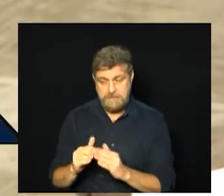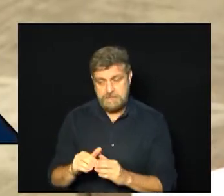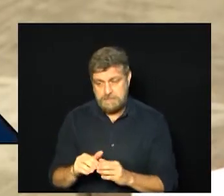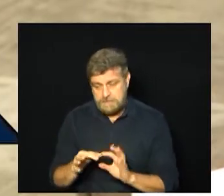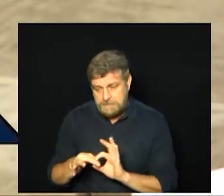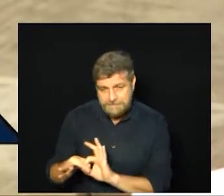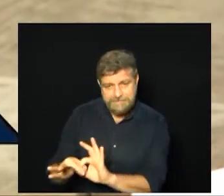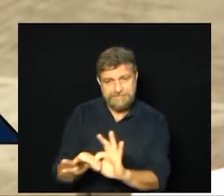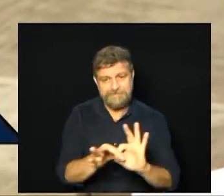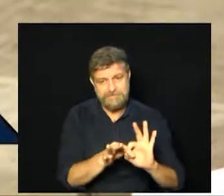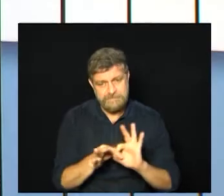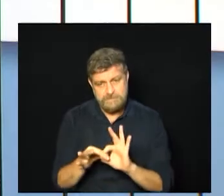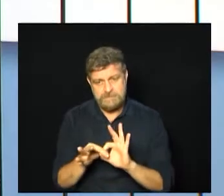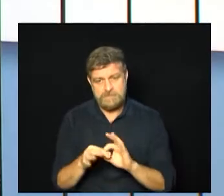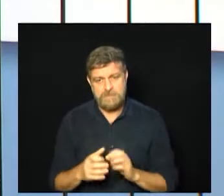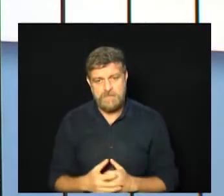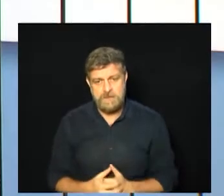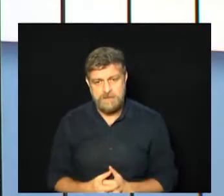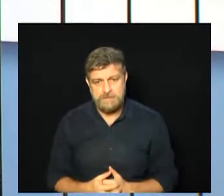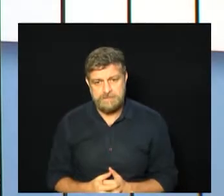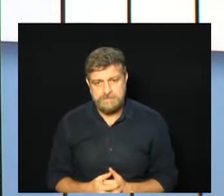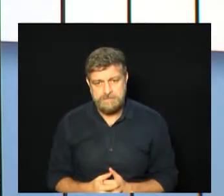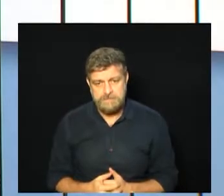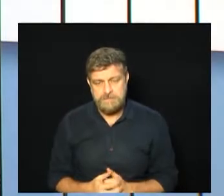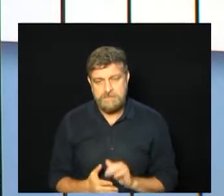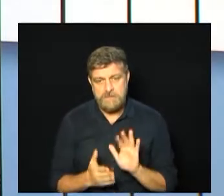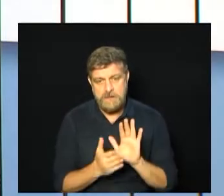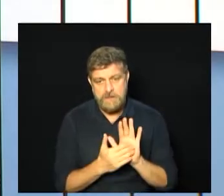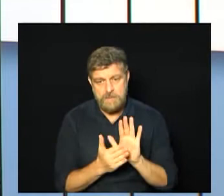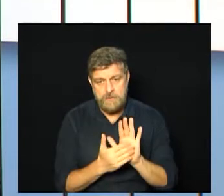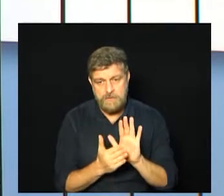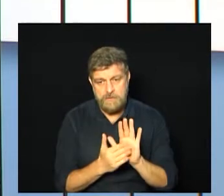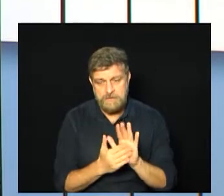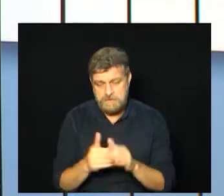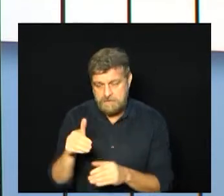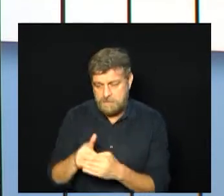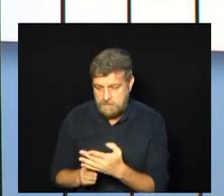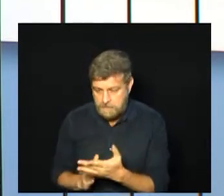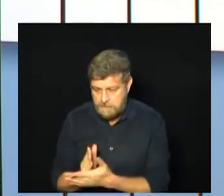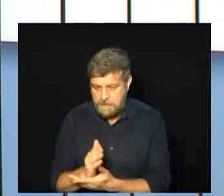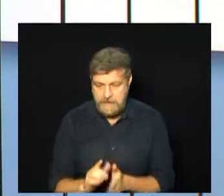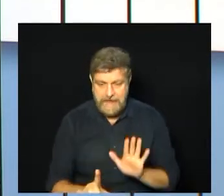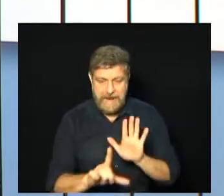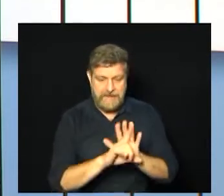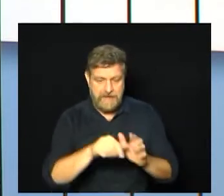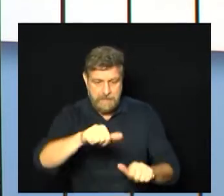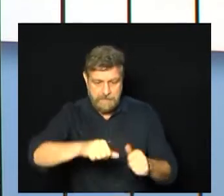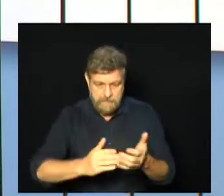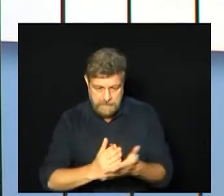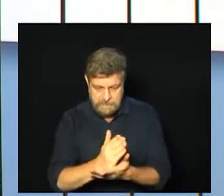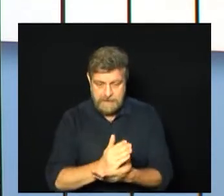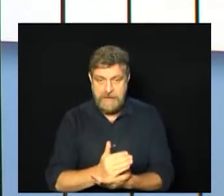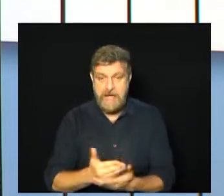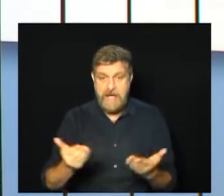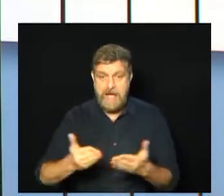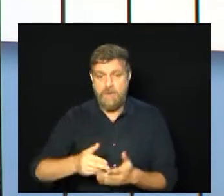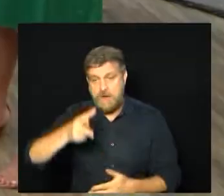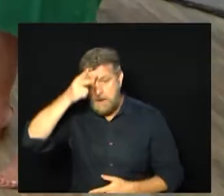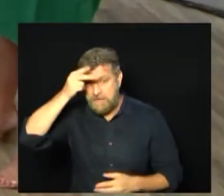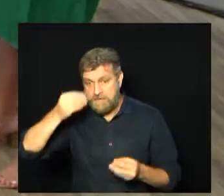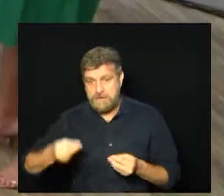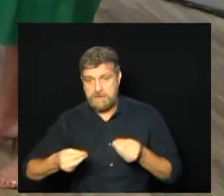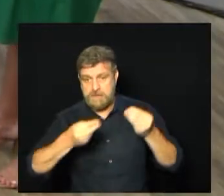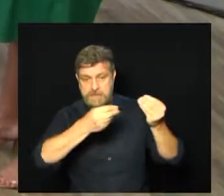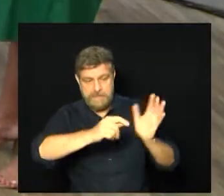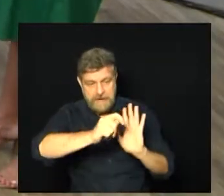toda a sociedade. Essa proposta foi aprovada em turno único e agora segue para a sanção do prefeito.